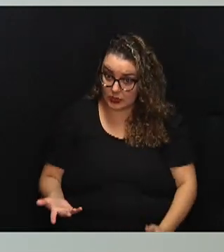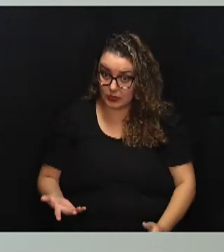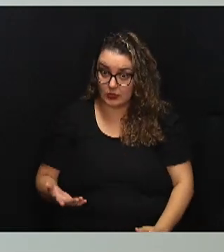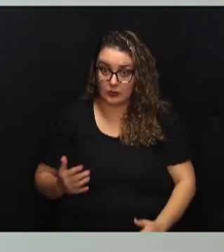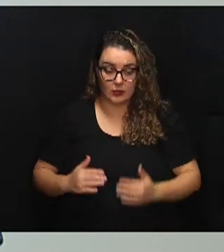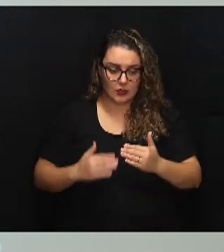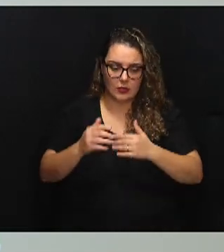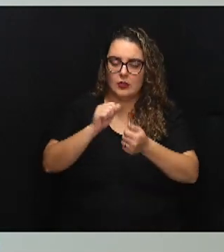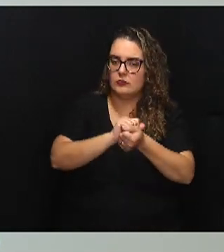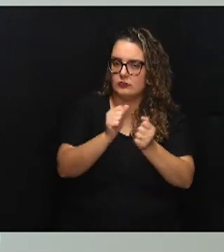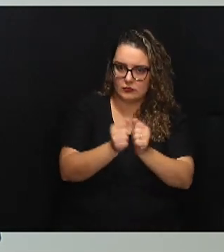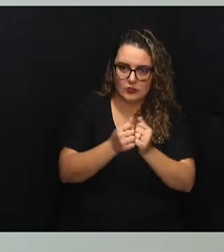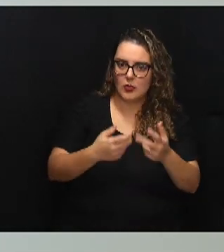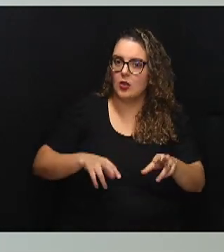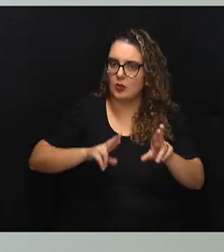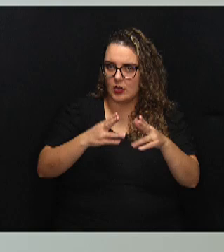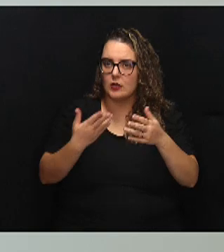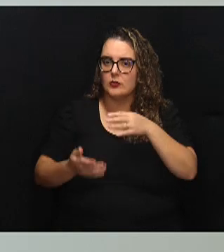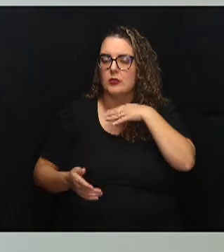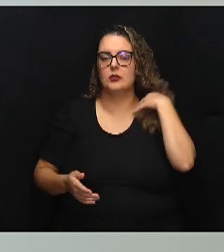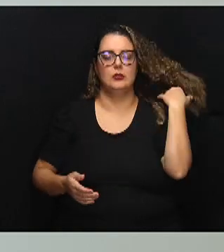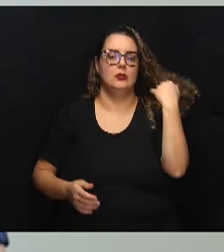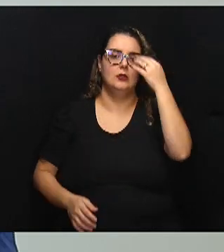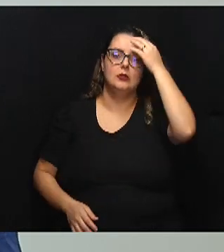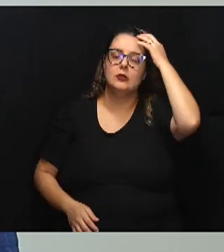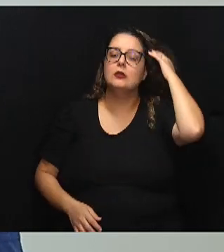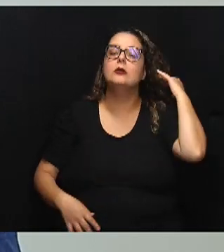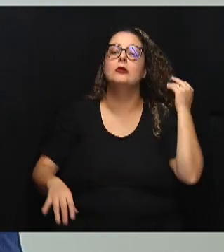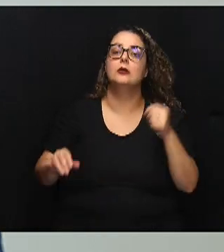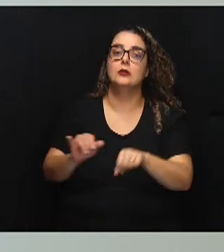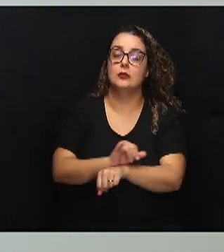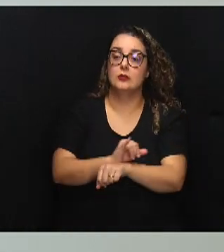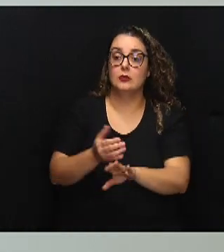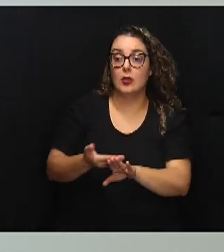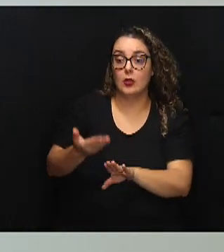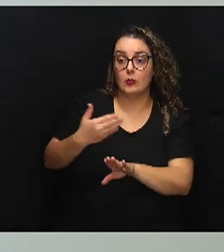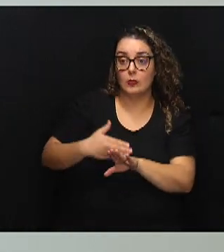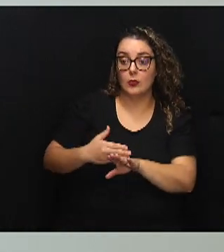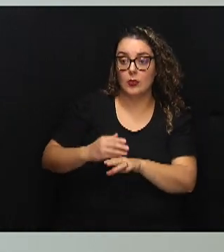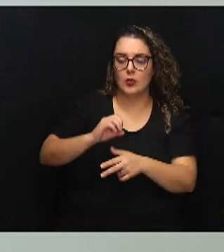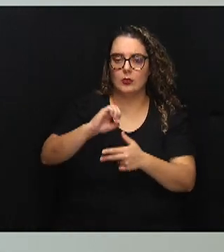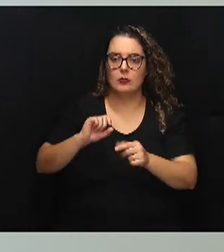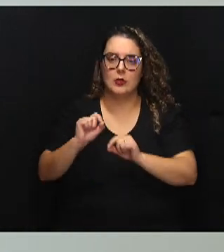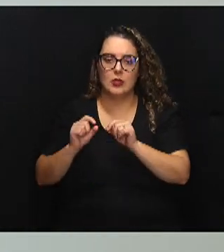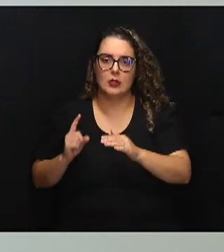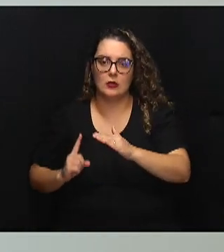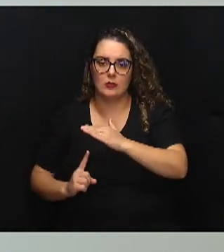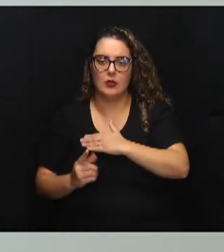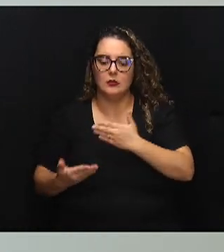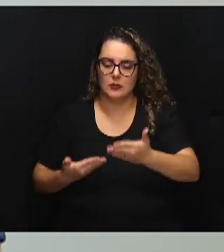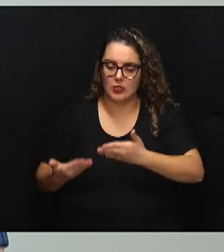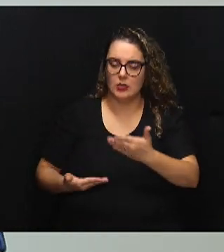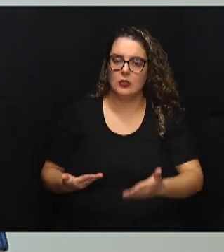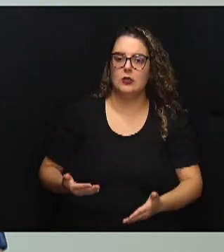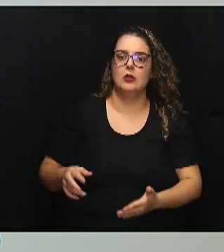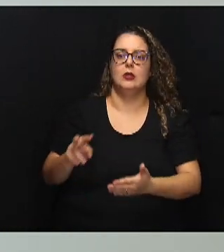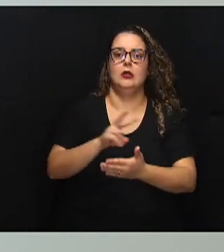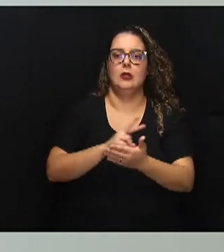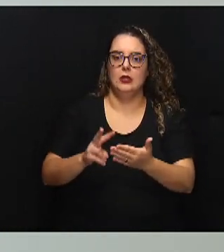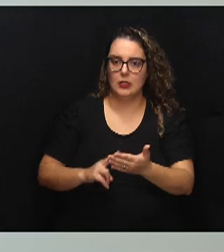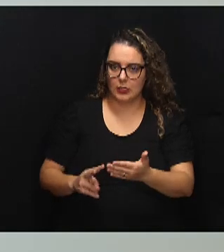é adequado ao que era esperado. Então, a estratégia por trás do Enem para quem presta a prova é ler a